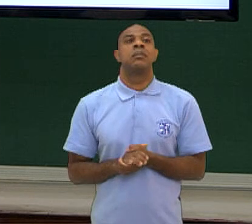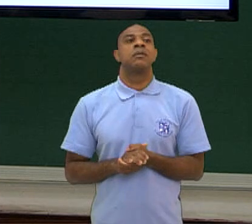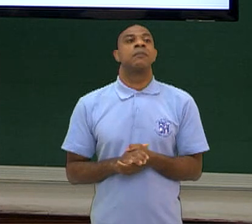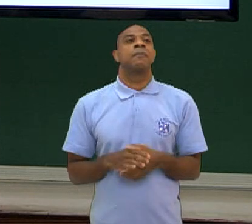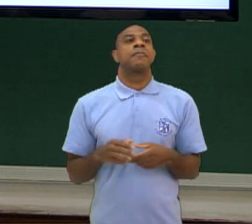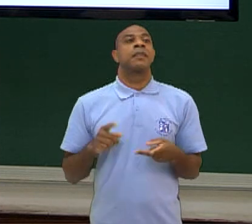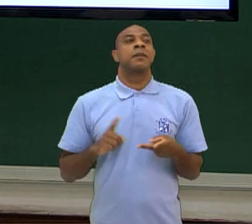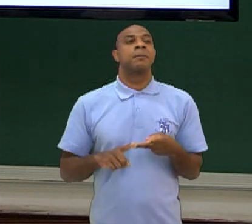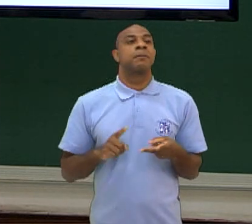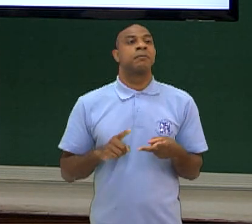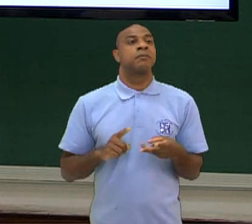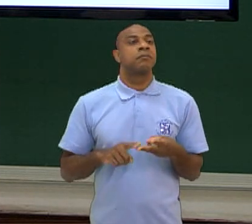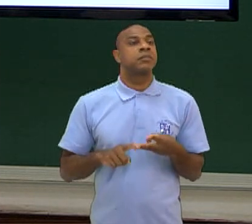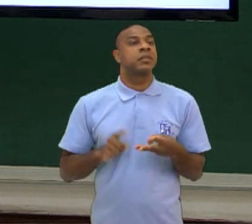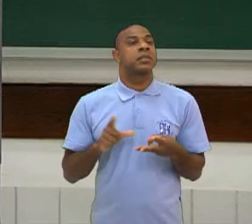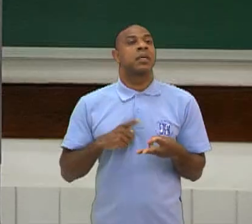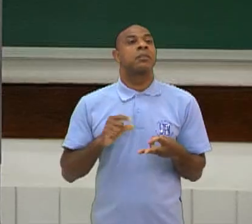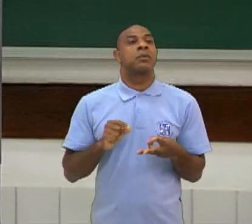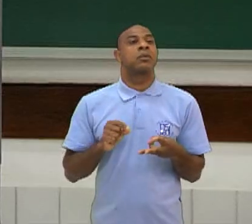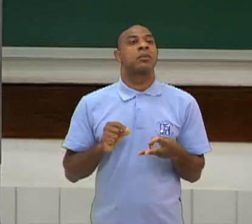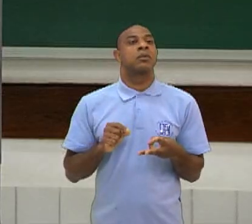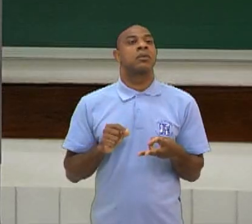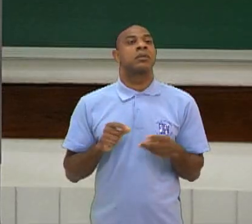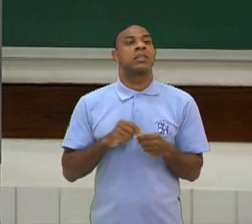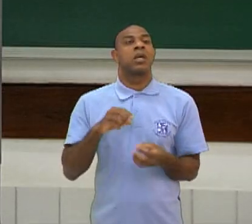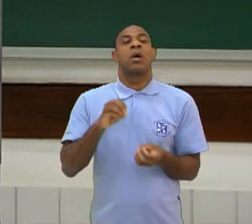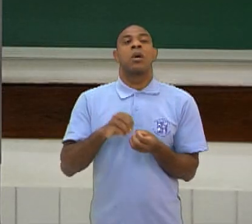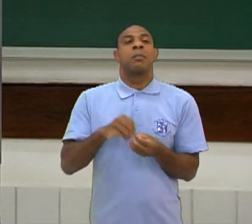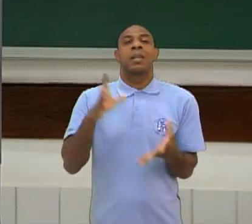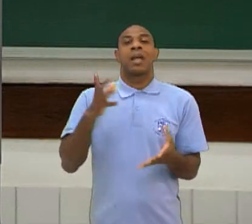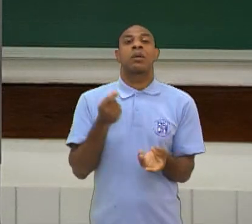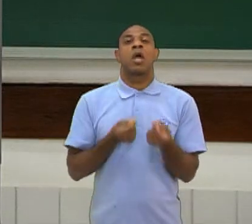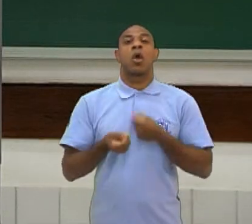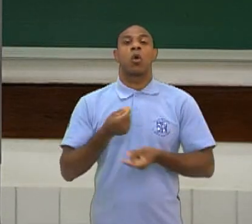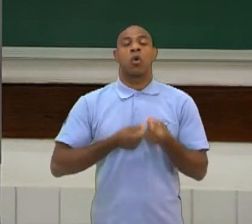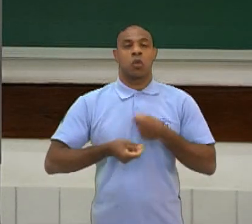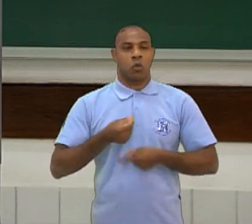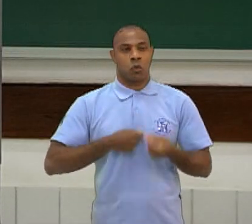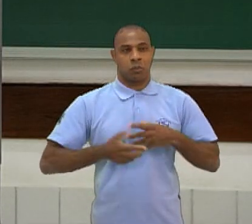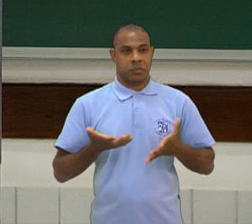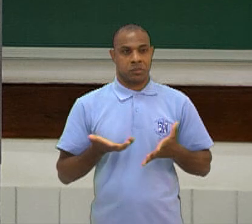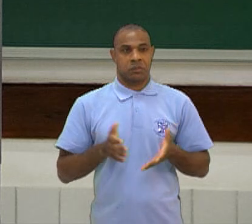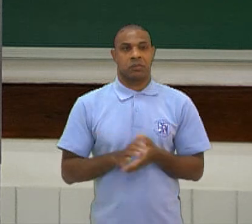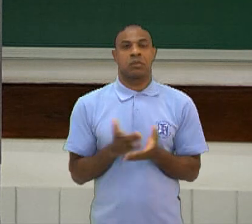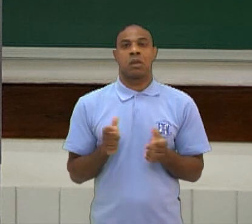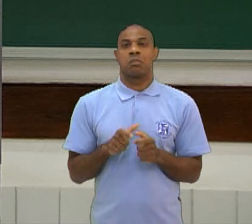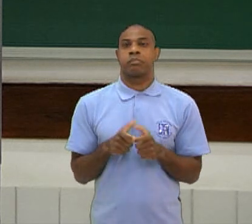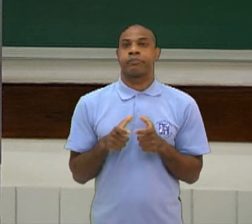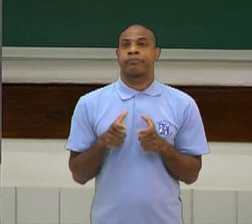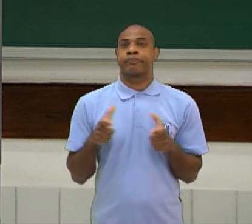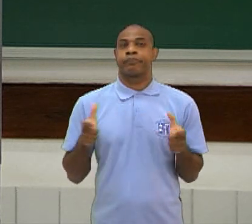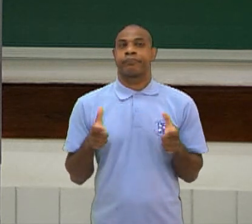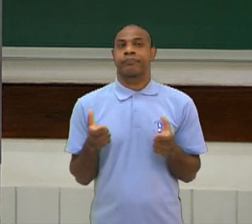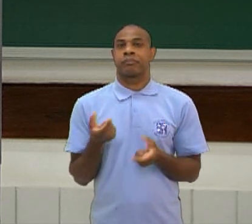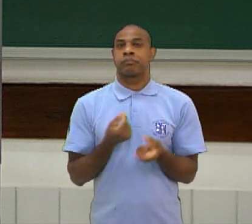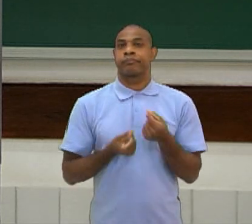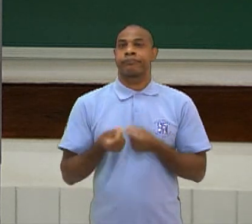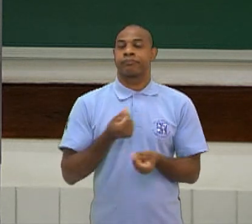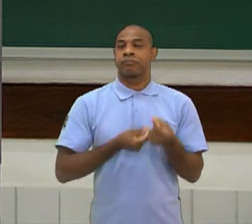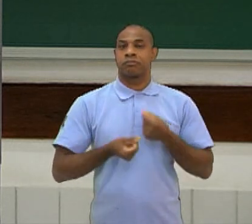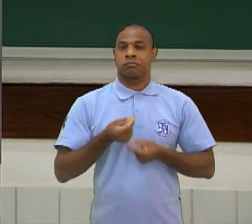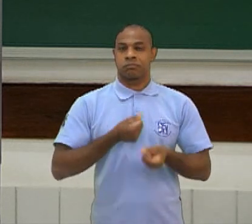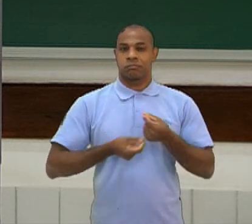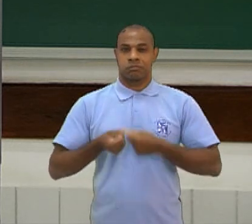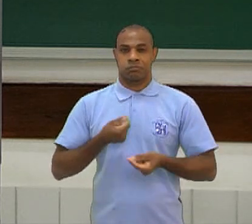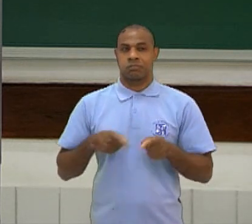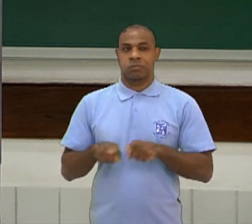autoritário, e há também uma coisa chamada milagre econômico. Há uma perspectiva de crescimento econômico que também é levada